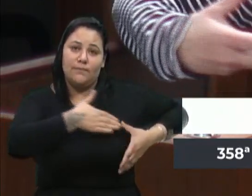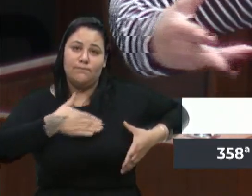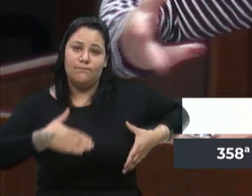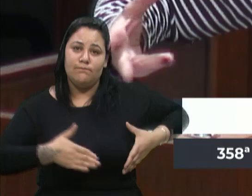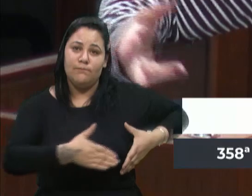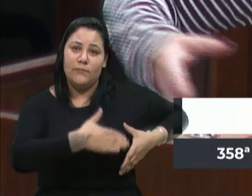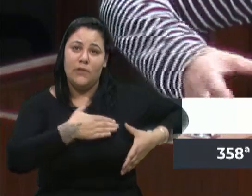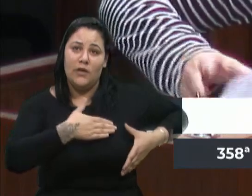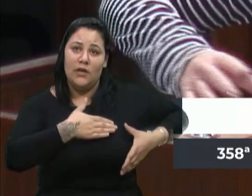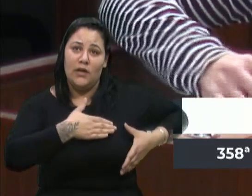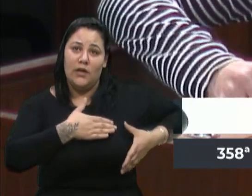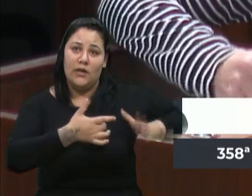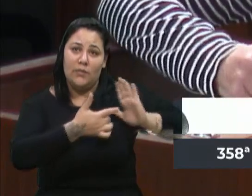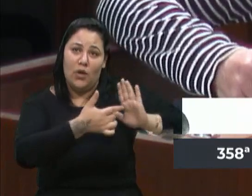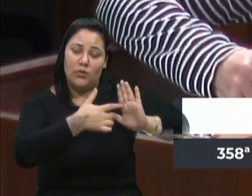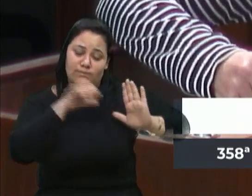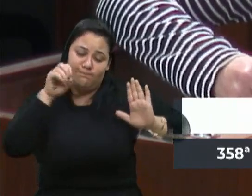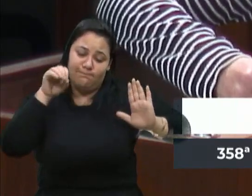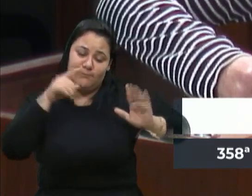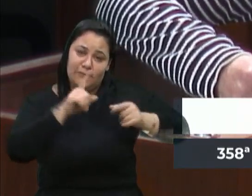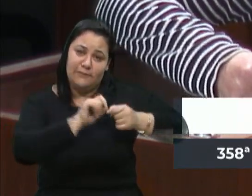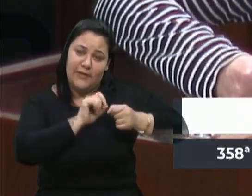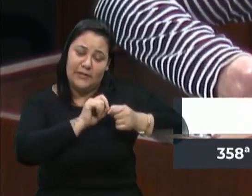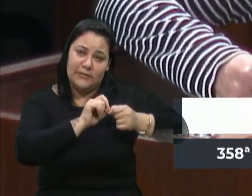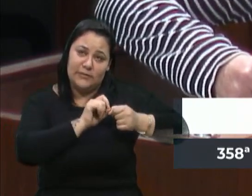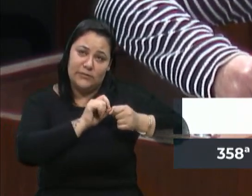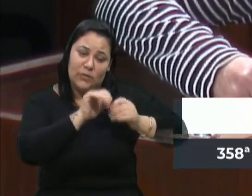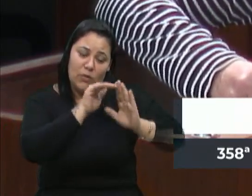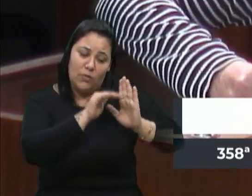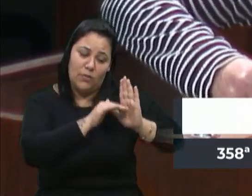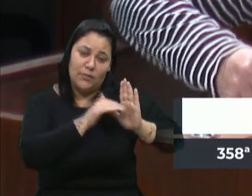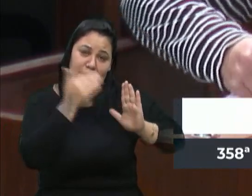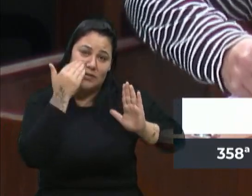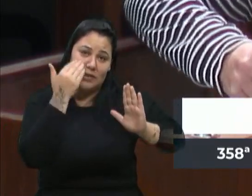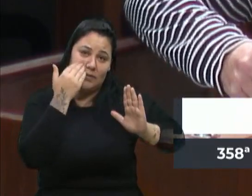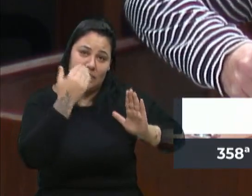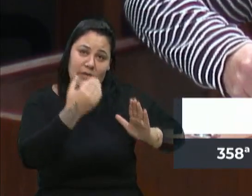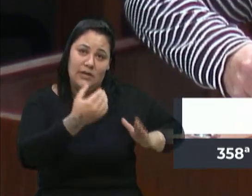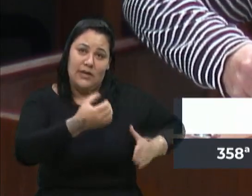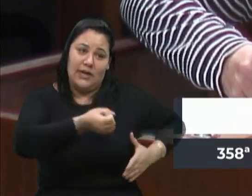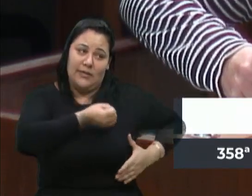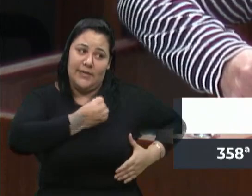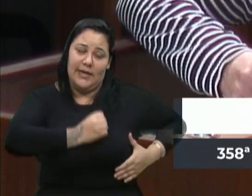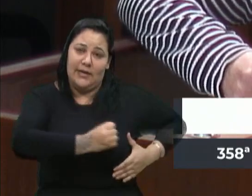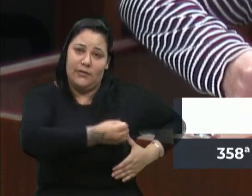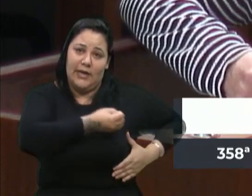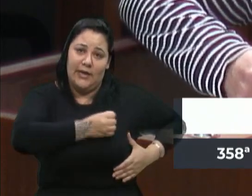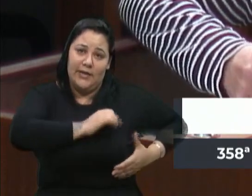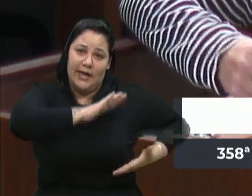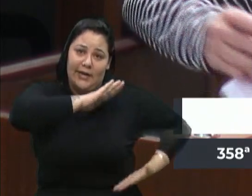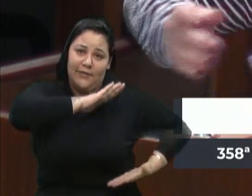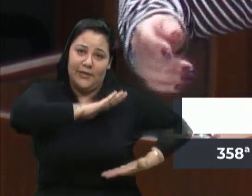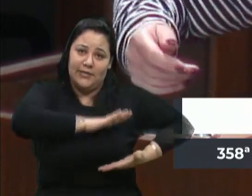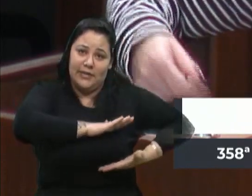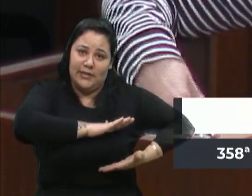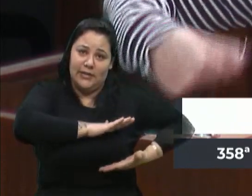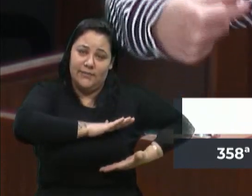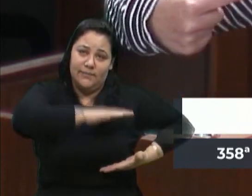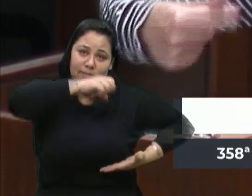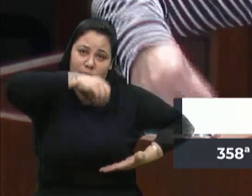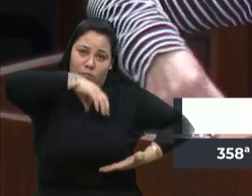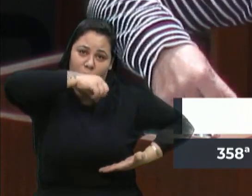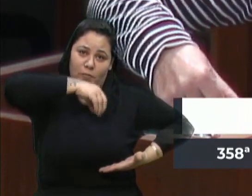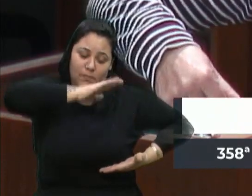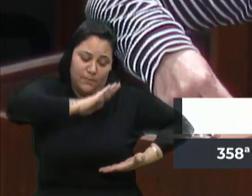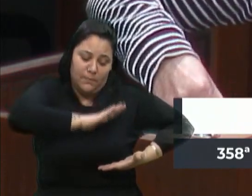um acompanhamento cotidiano sabe que a mamografia, ela ainda é incipiente, é necessário